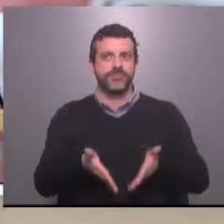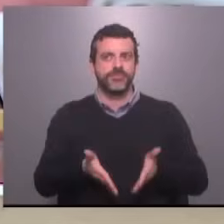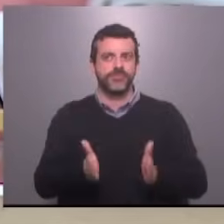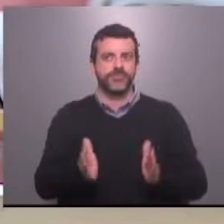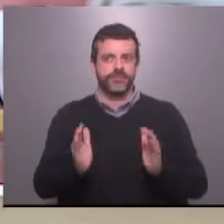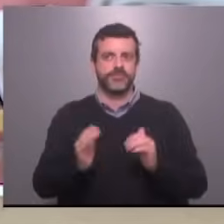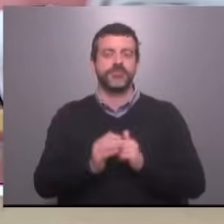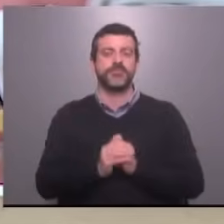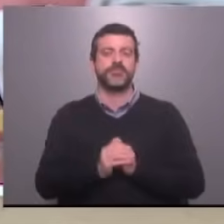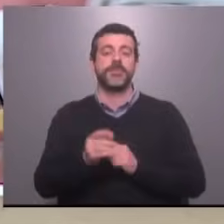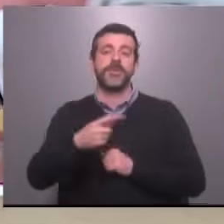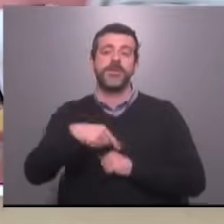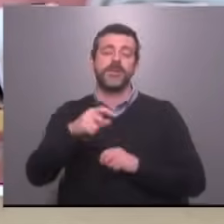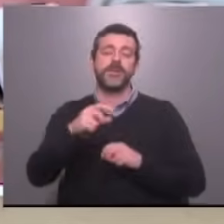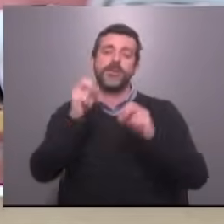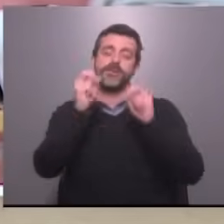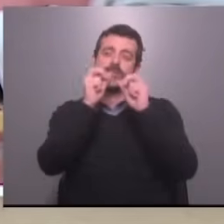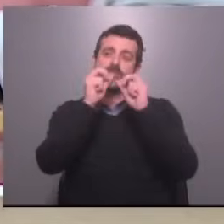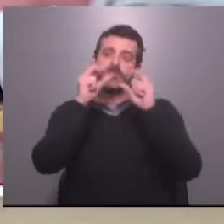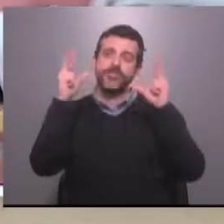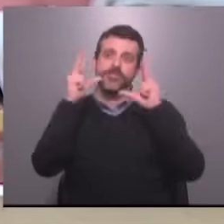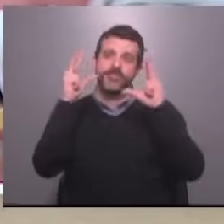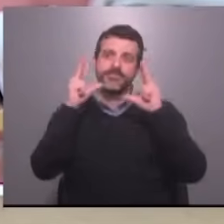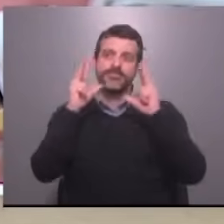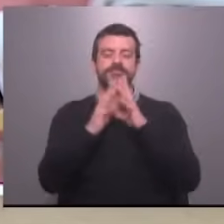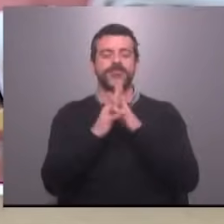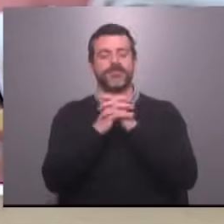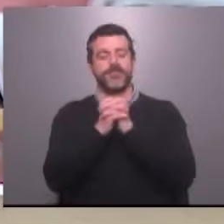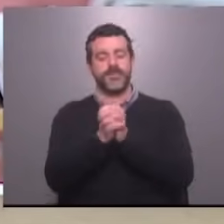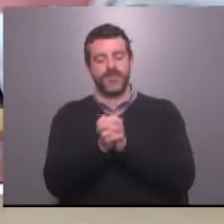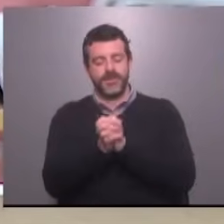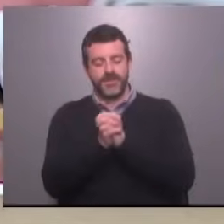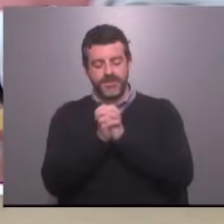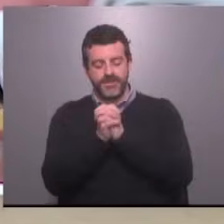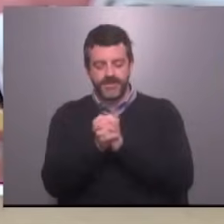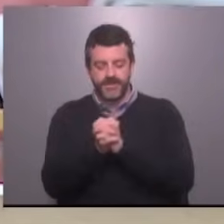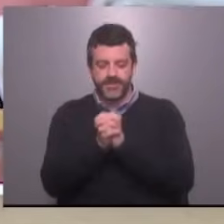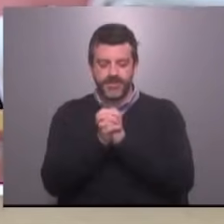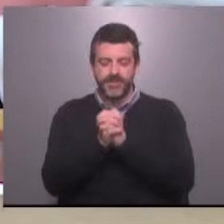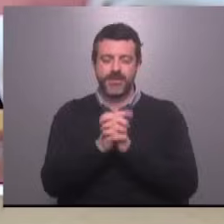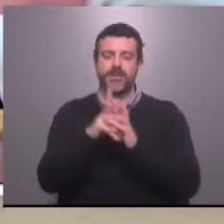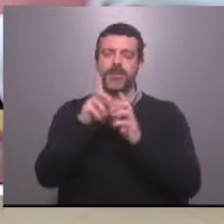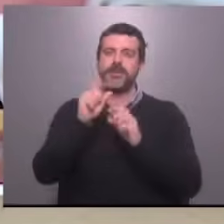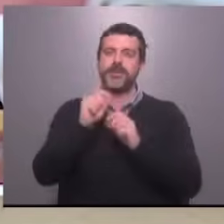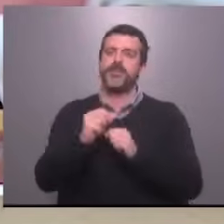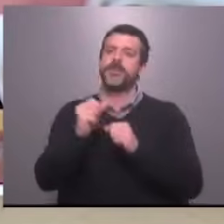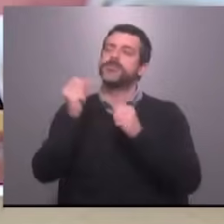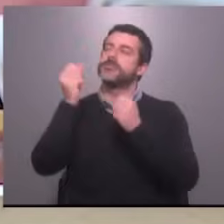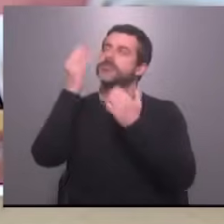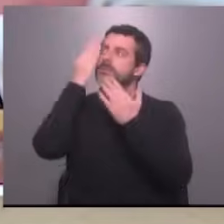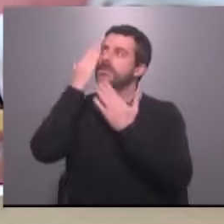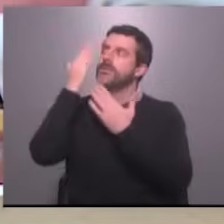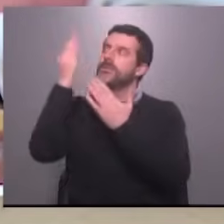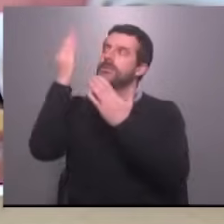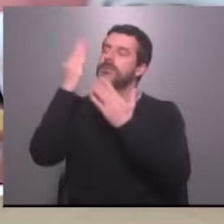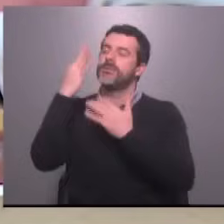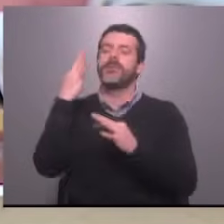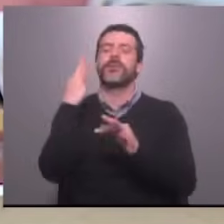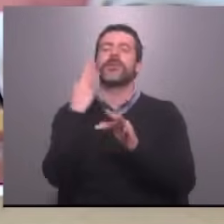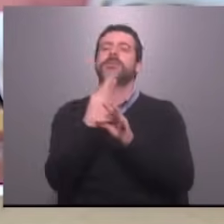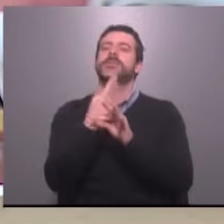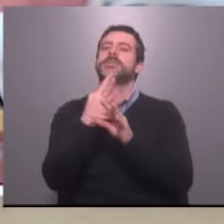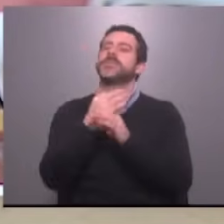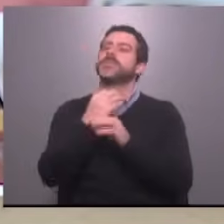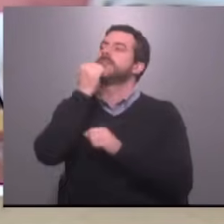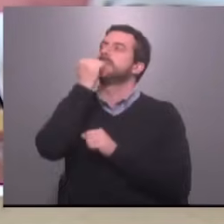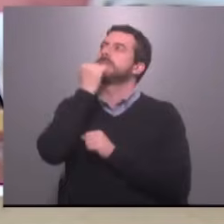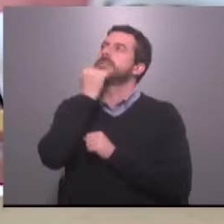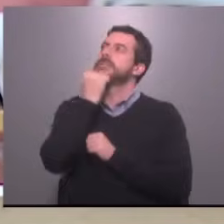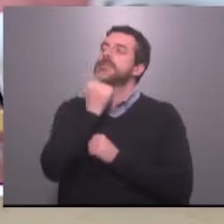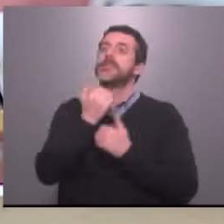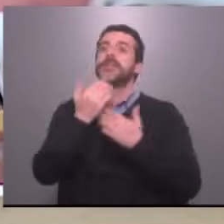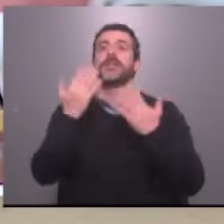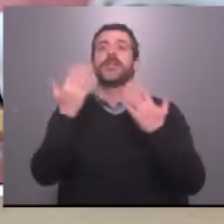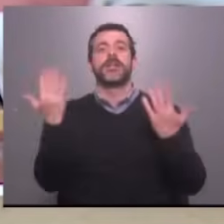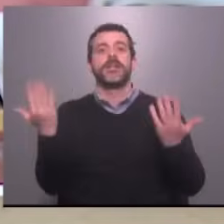nascimento, a fim de nos encontrar vigilantes na oração e celebrando os Seus